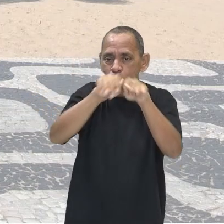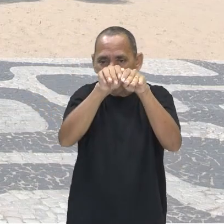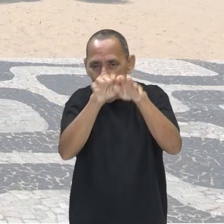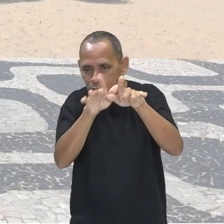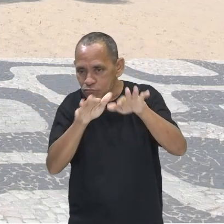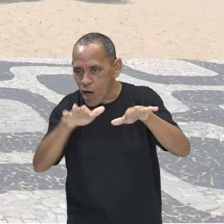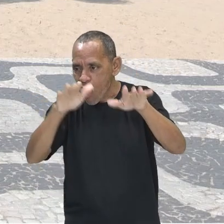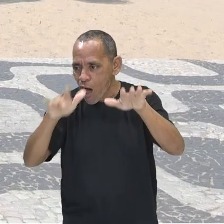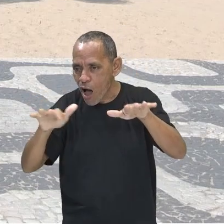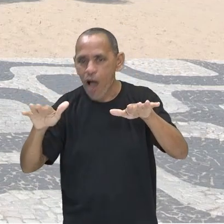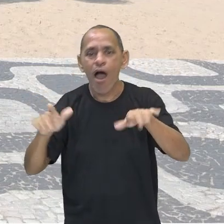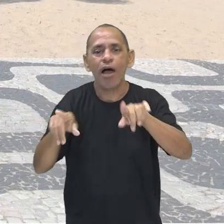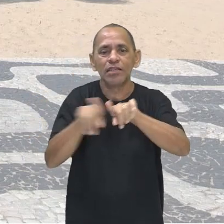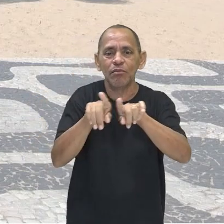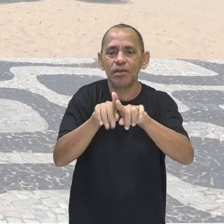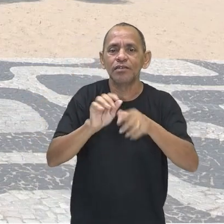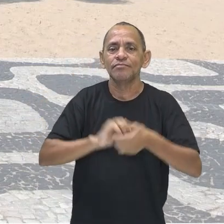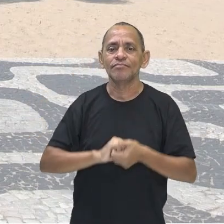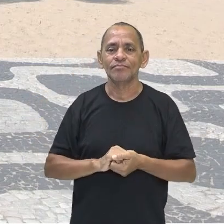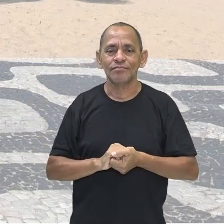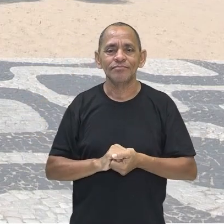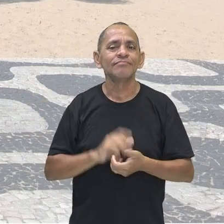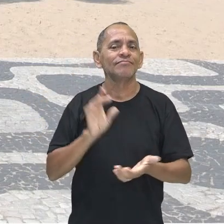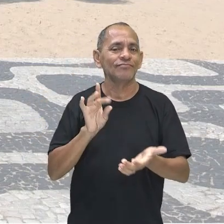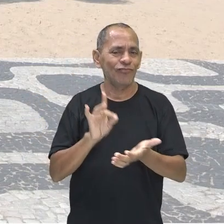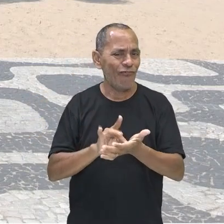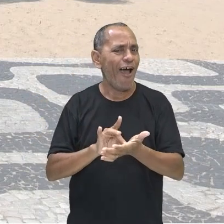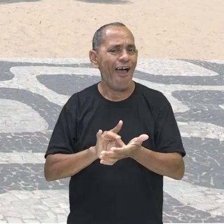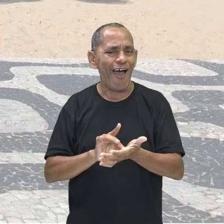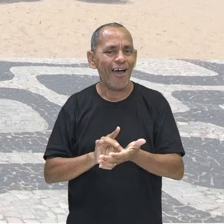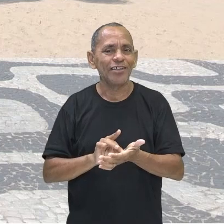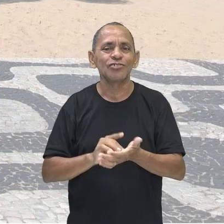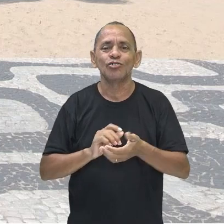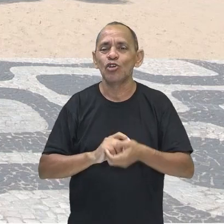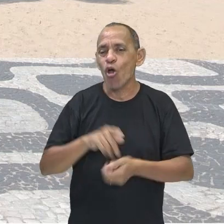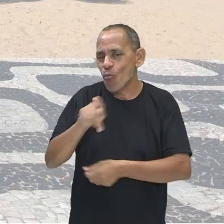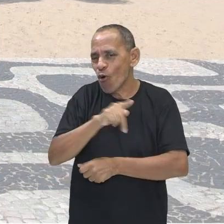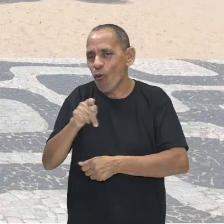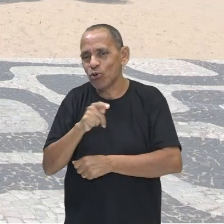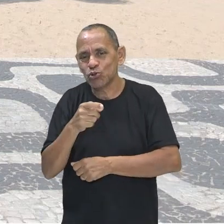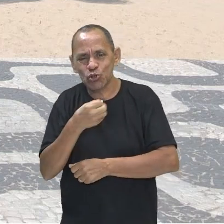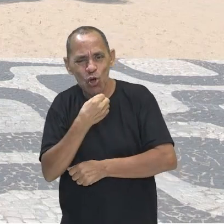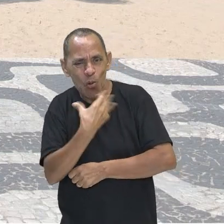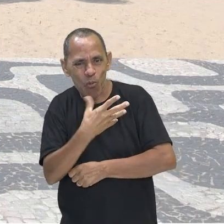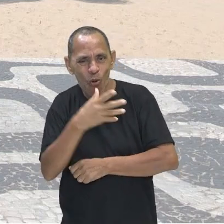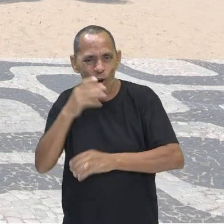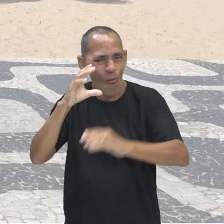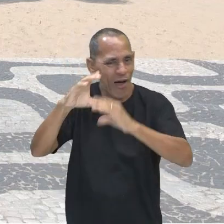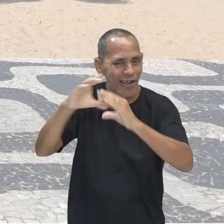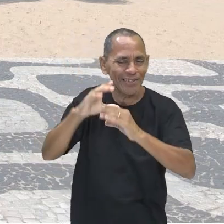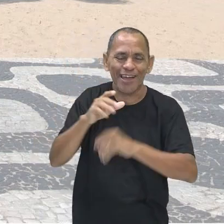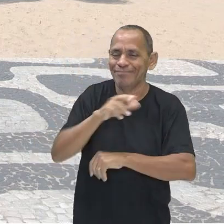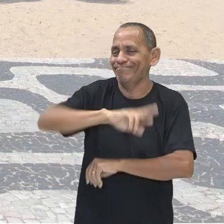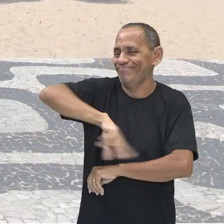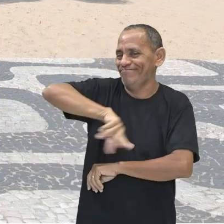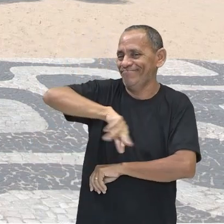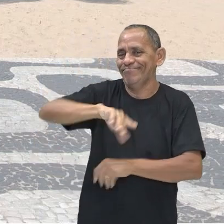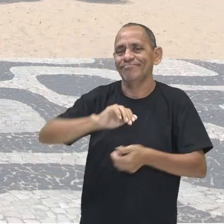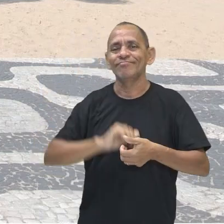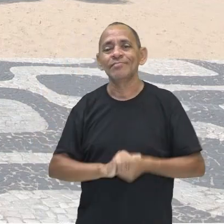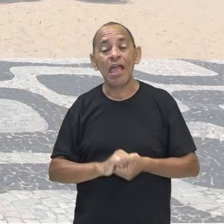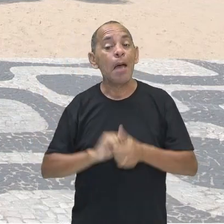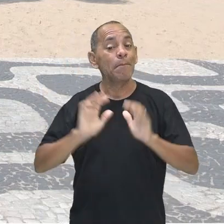que eu não cantei no ritmo, vocês podem pesquisar aí para ver o ritmo, mas essa música é conhecida internacionalmente, é como se fosse